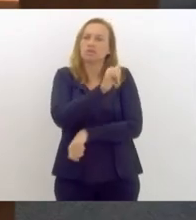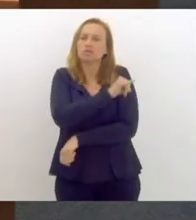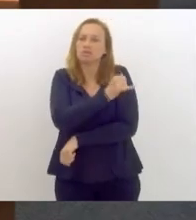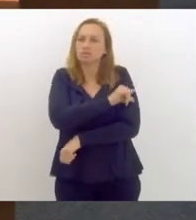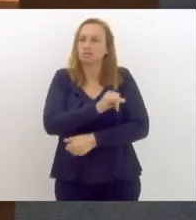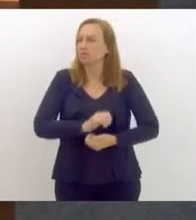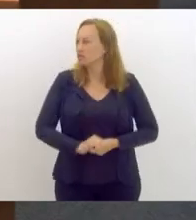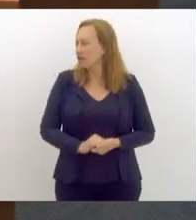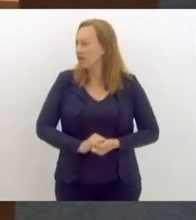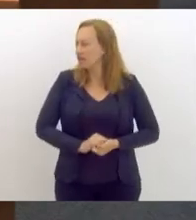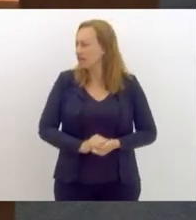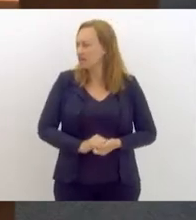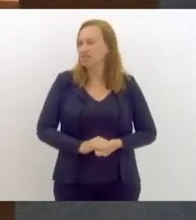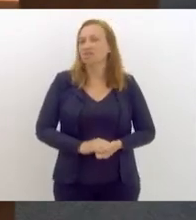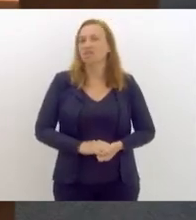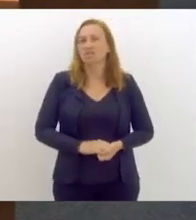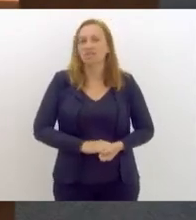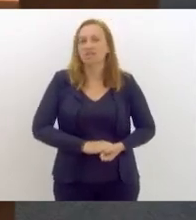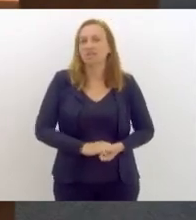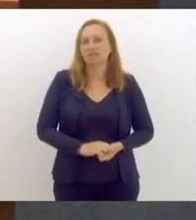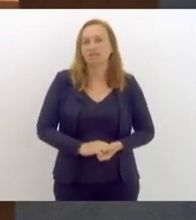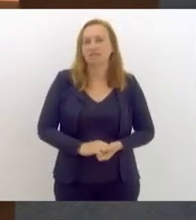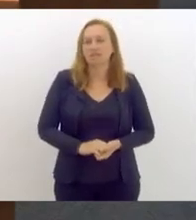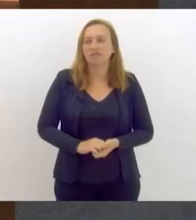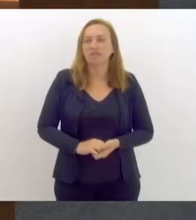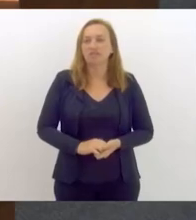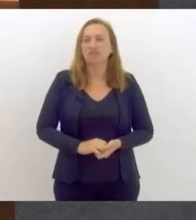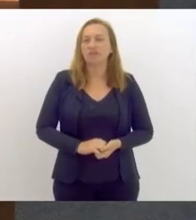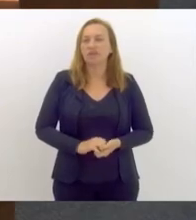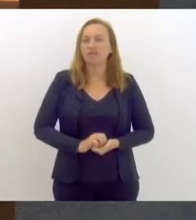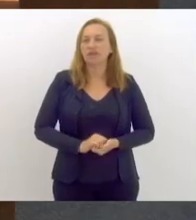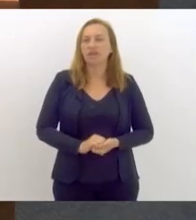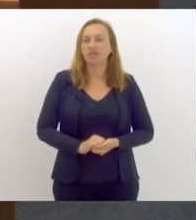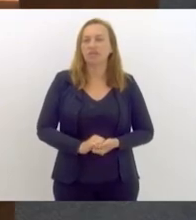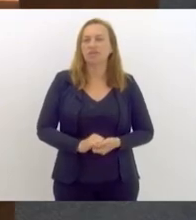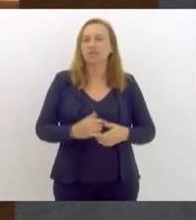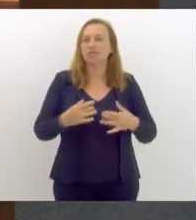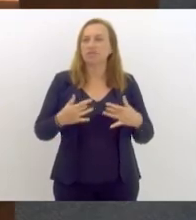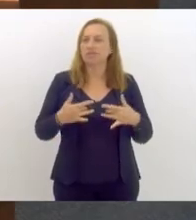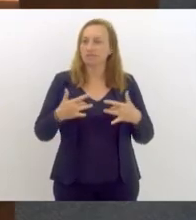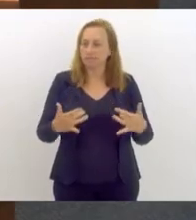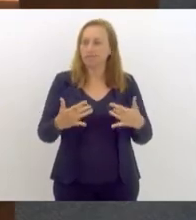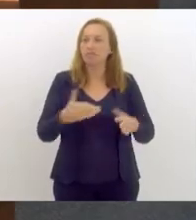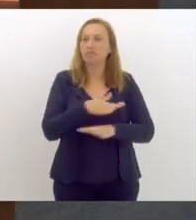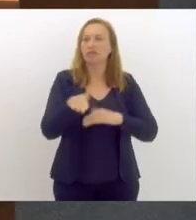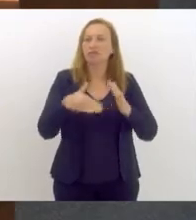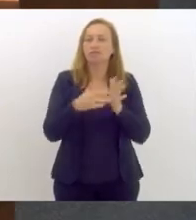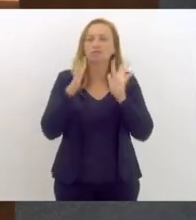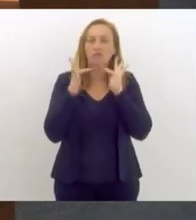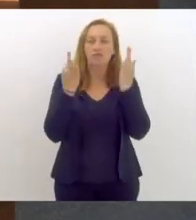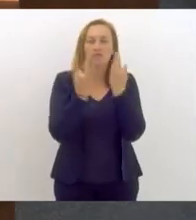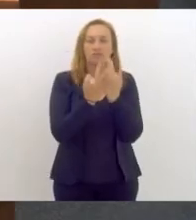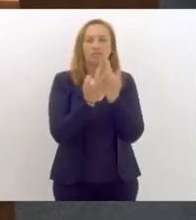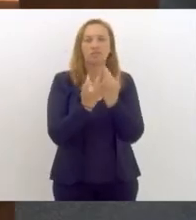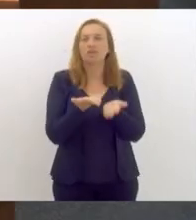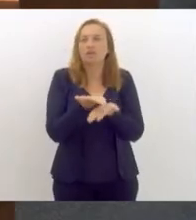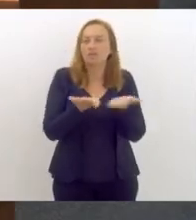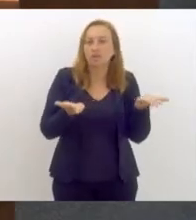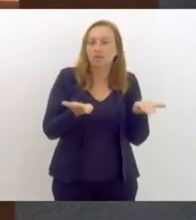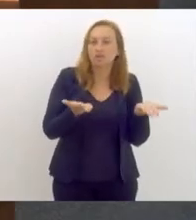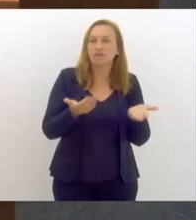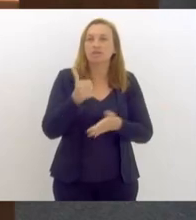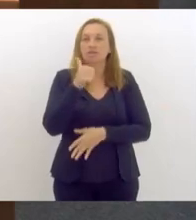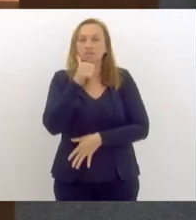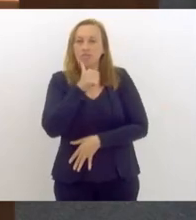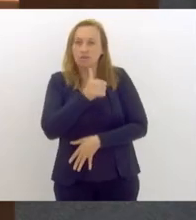e já deixo aqui senhor presidente a minha solidariedade a todas as famílias que perderam as